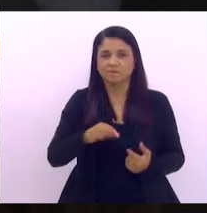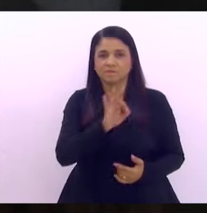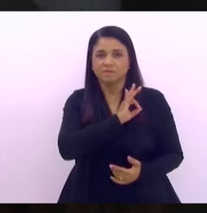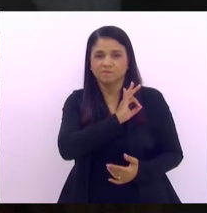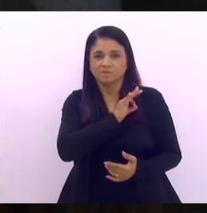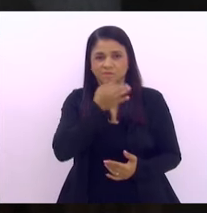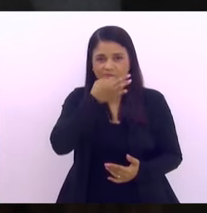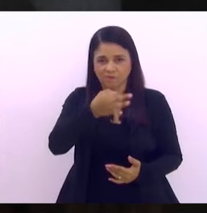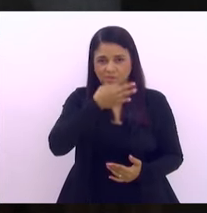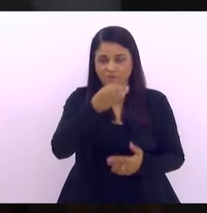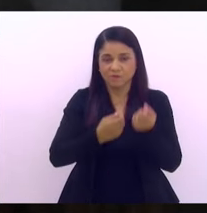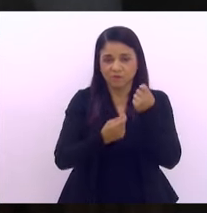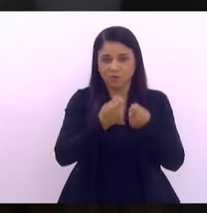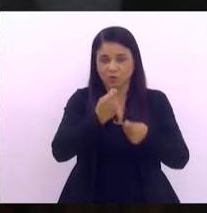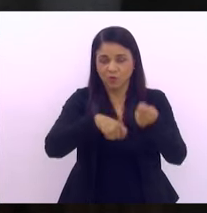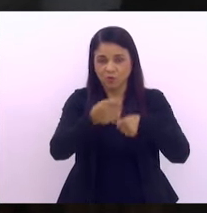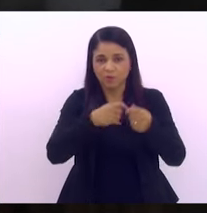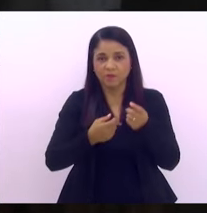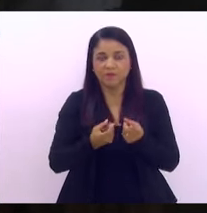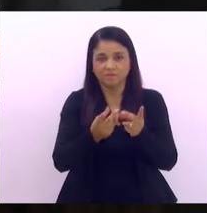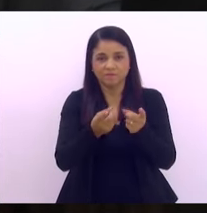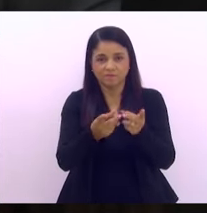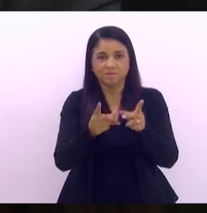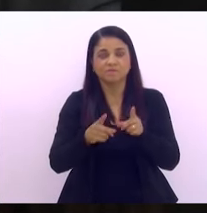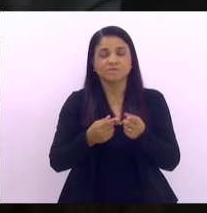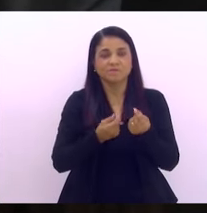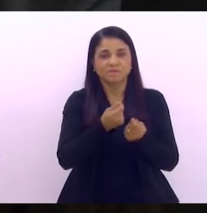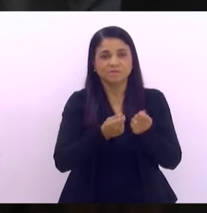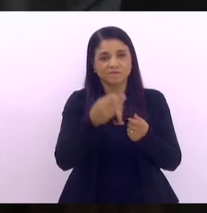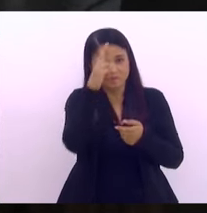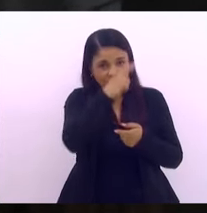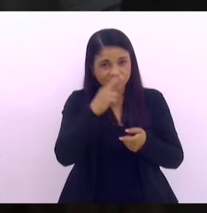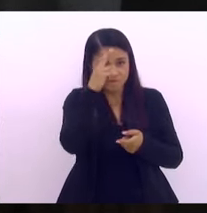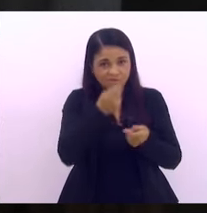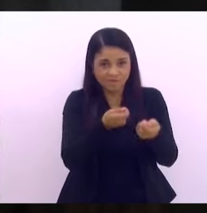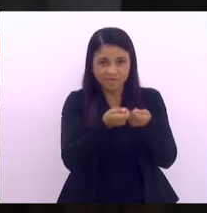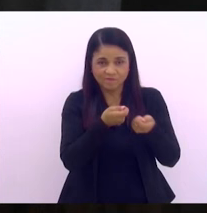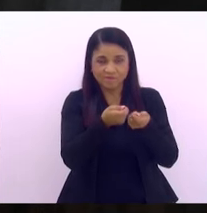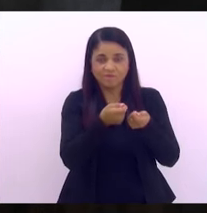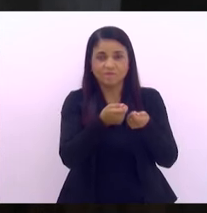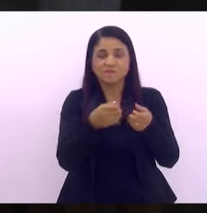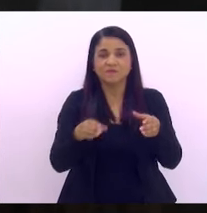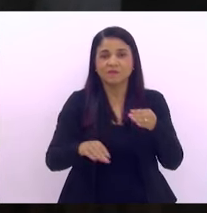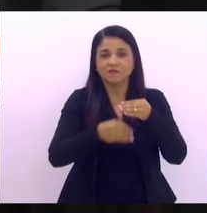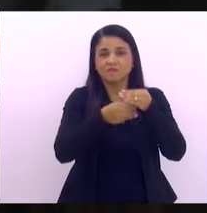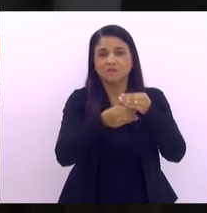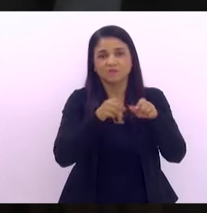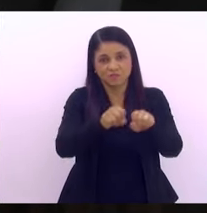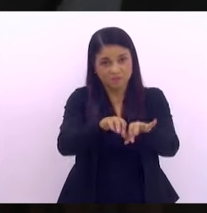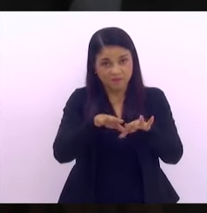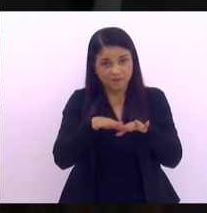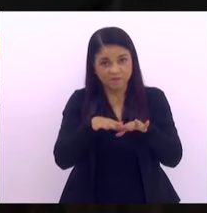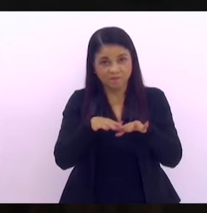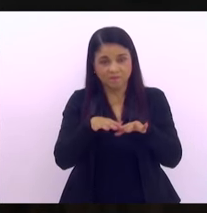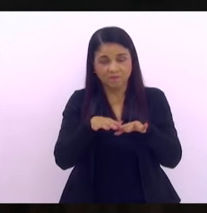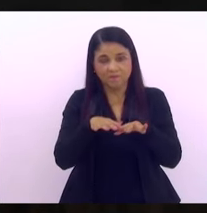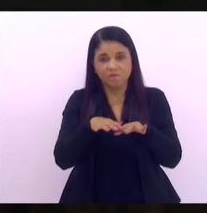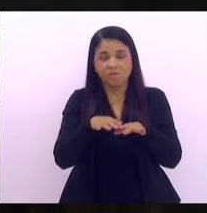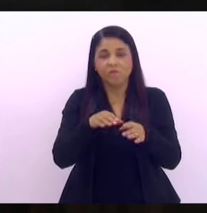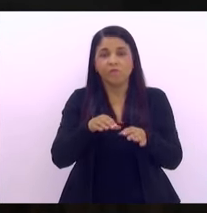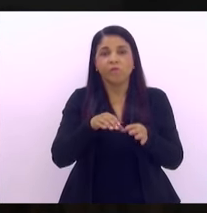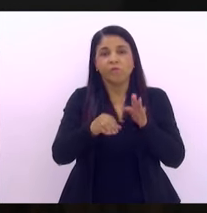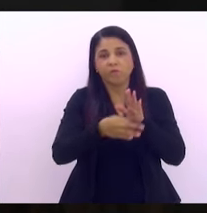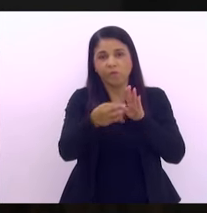polícia, de economia, indústria e comércio, de orçamento, finanças, fiscalização financeira e controle, as emendas de plenário. Para